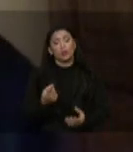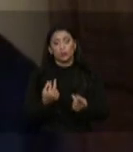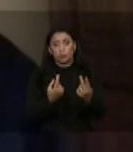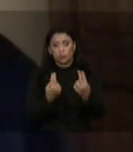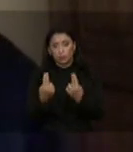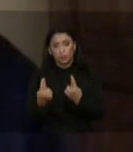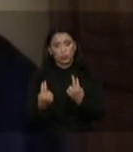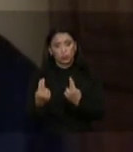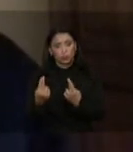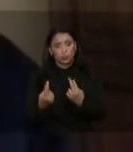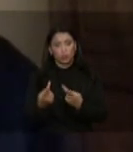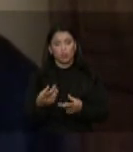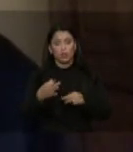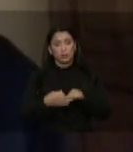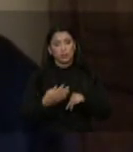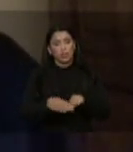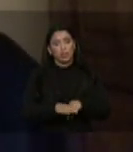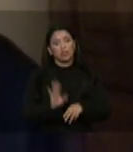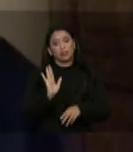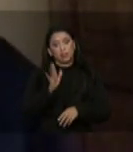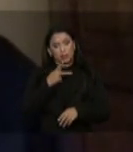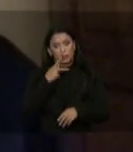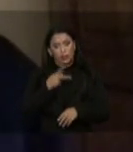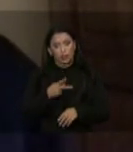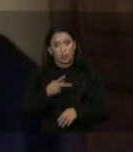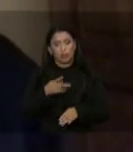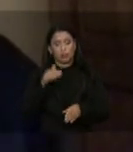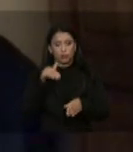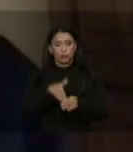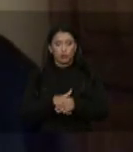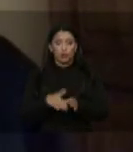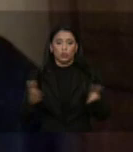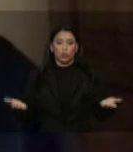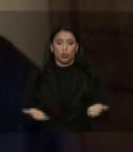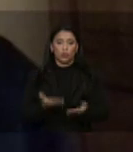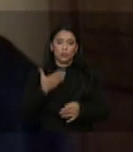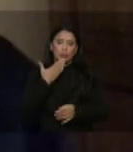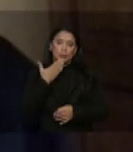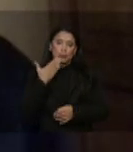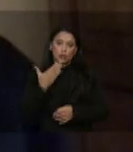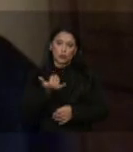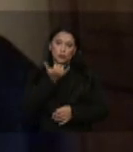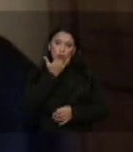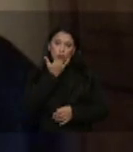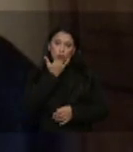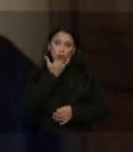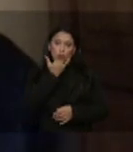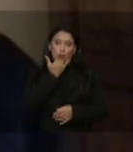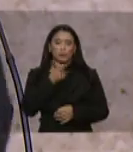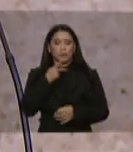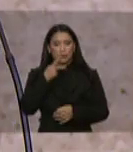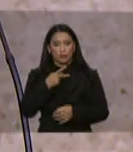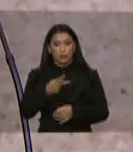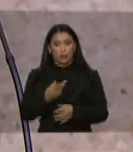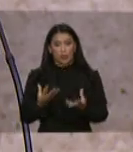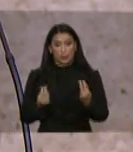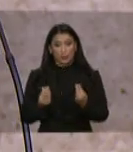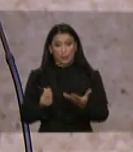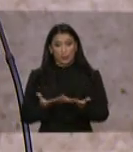é os ministros que se manifestaram hoje obrigado senhor presidente peço desculpas pelo alongado da minha intervenção